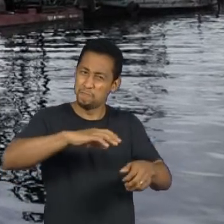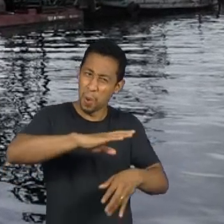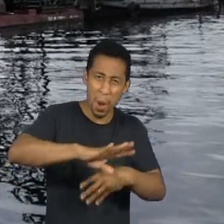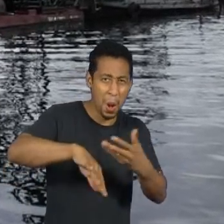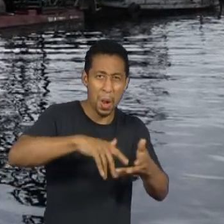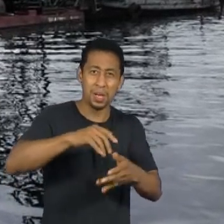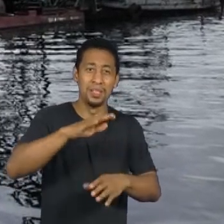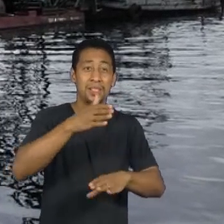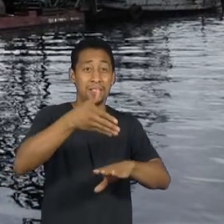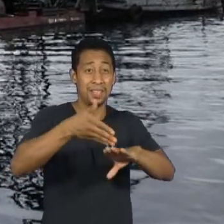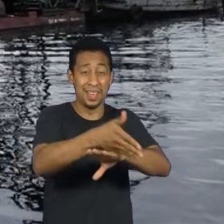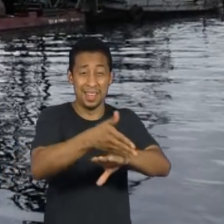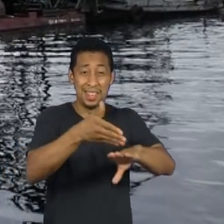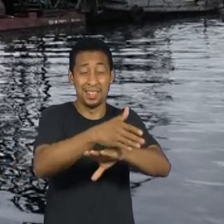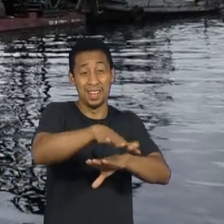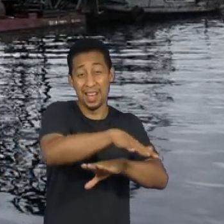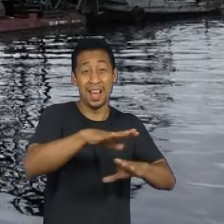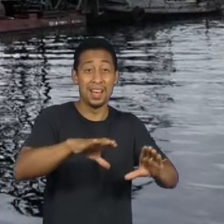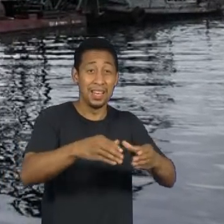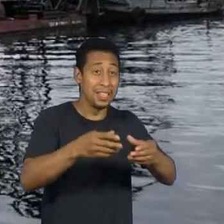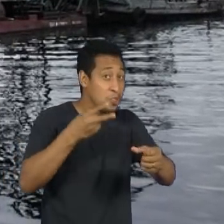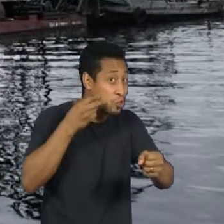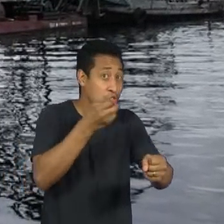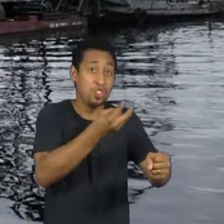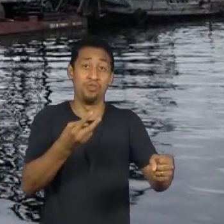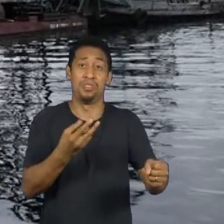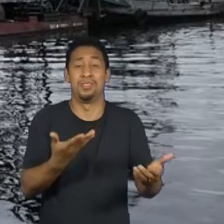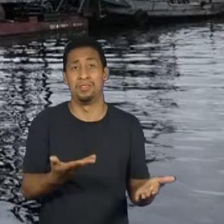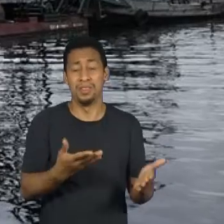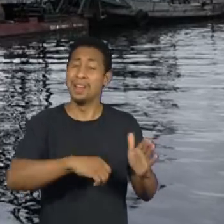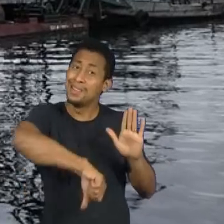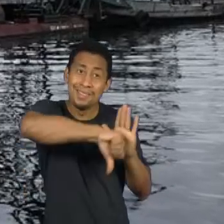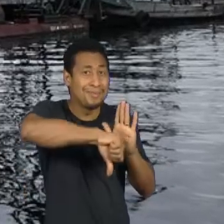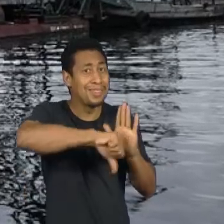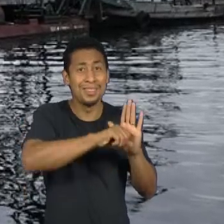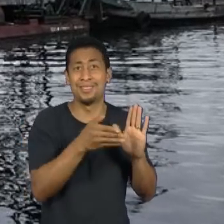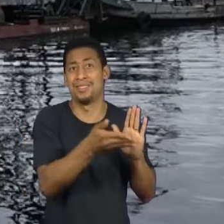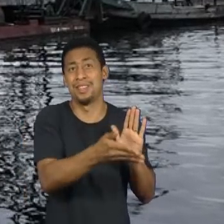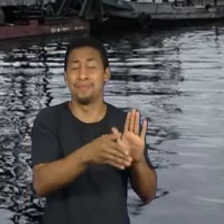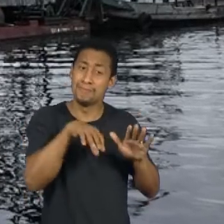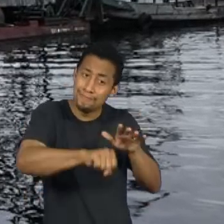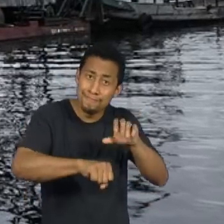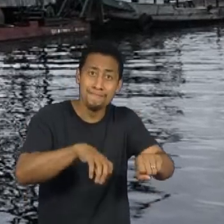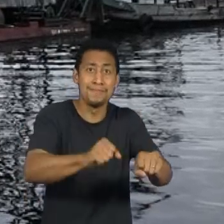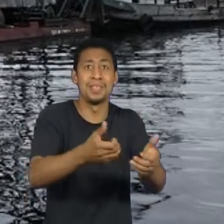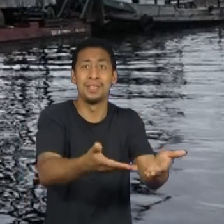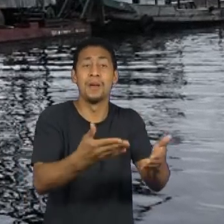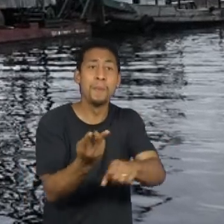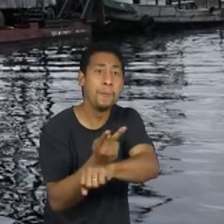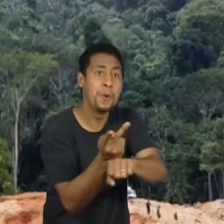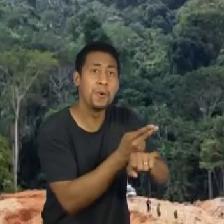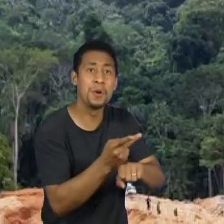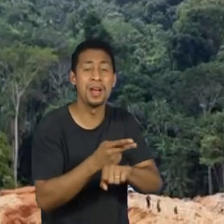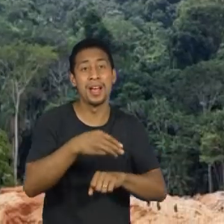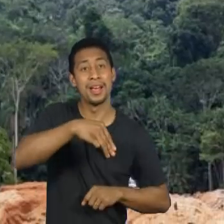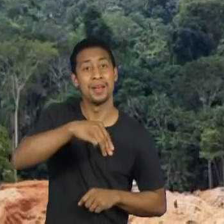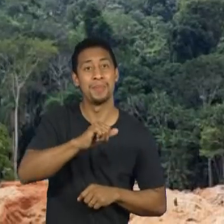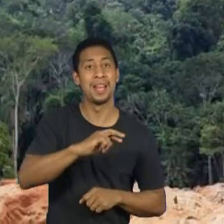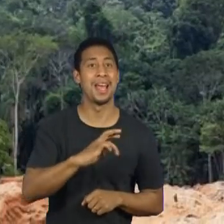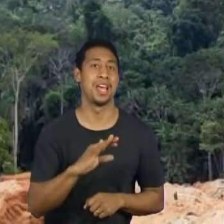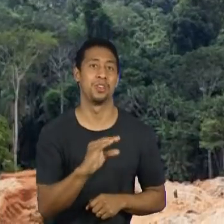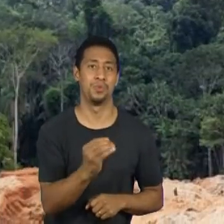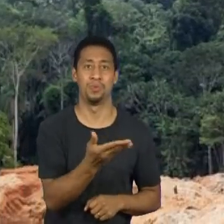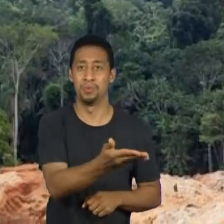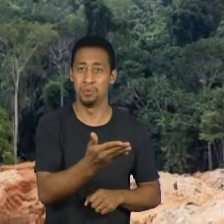terra indígena, onde é ilegal explorar substâncias minerais. O povo indígena